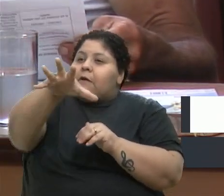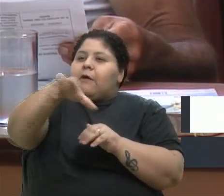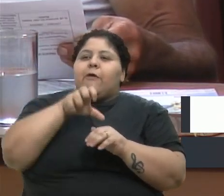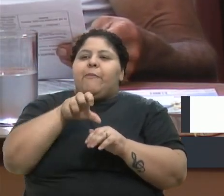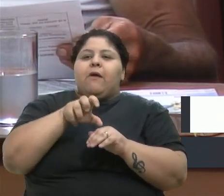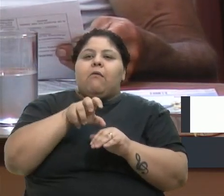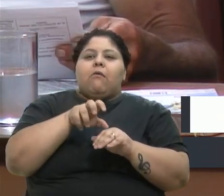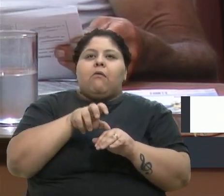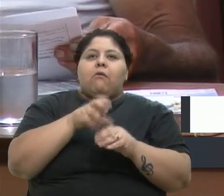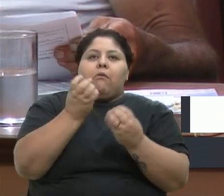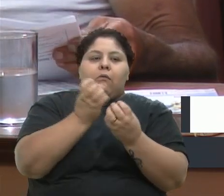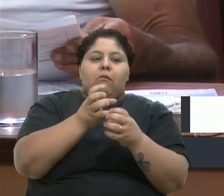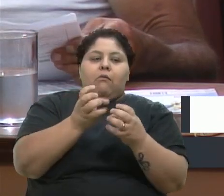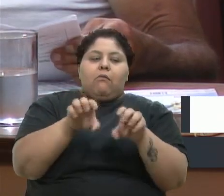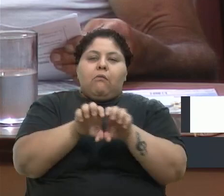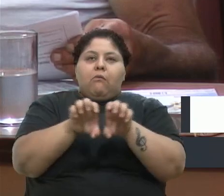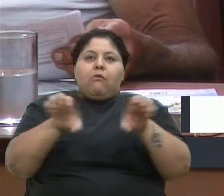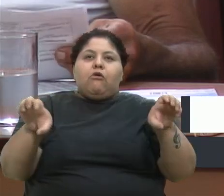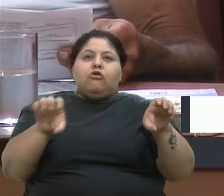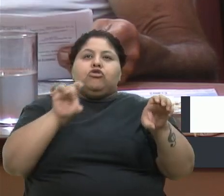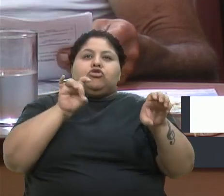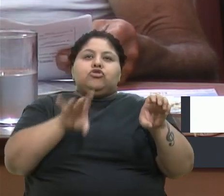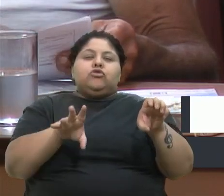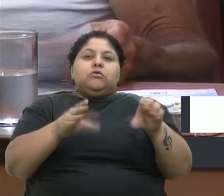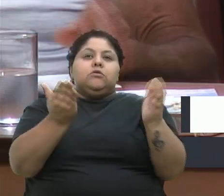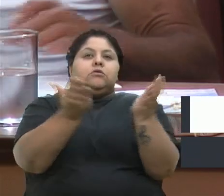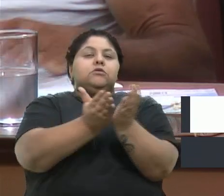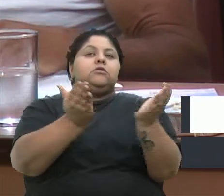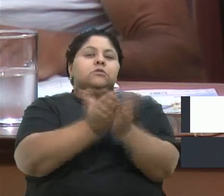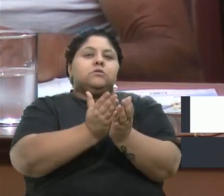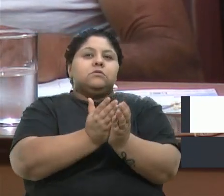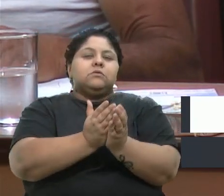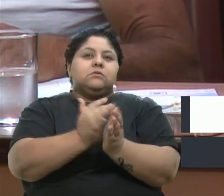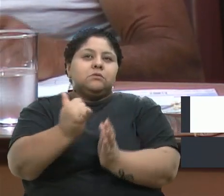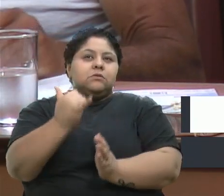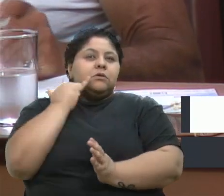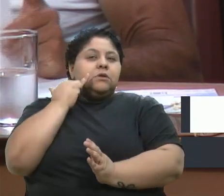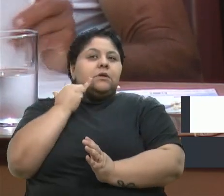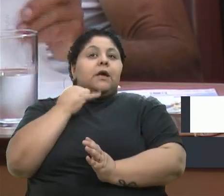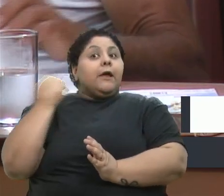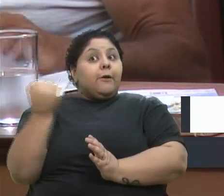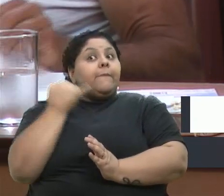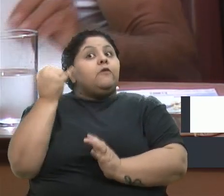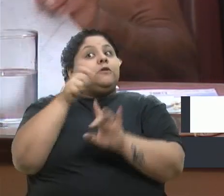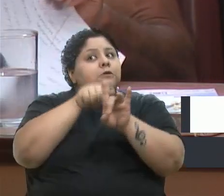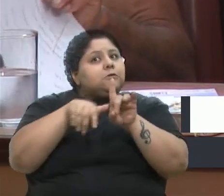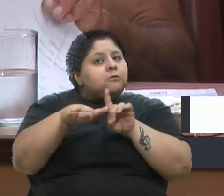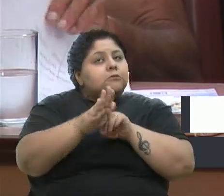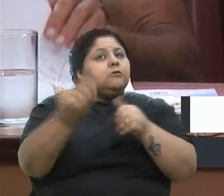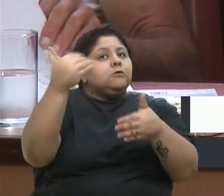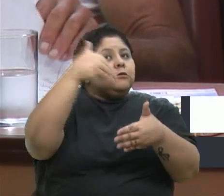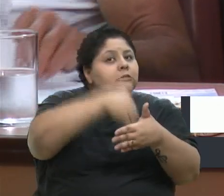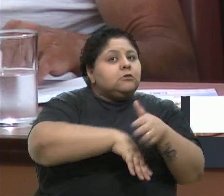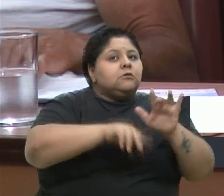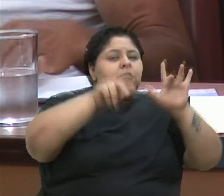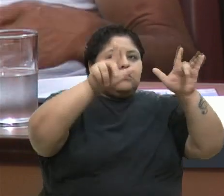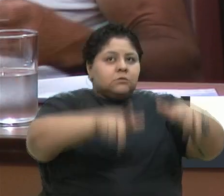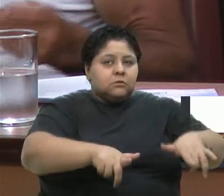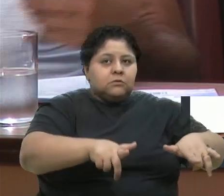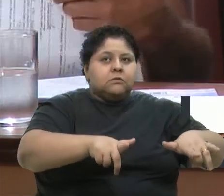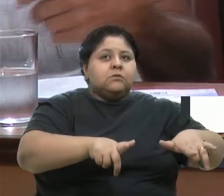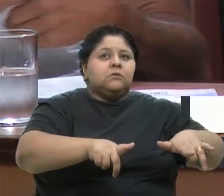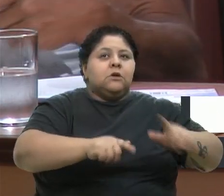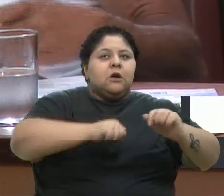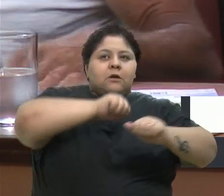simplesmente pegou um canudo por um celular. É indispensável a socialização das pessoas dentro de uma sala de aula para trocas